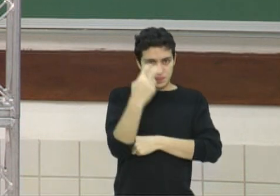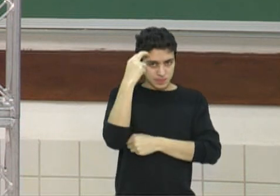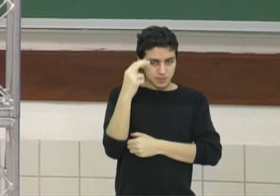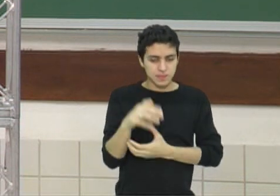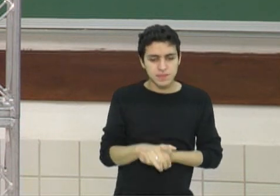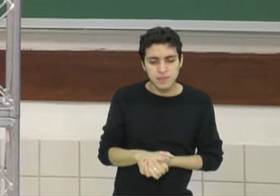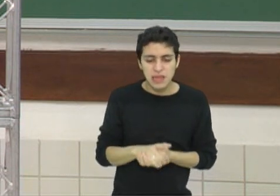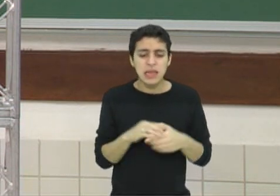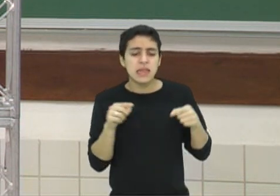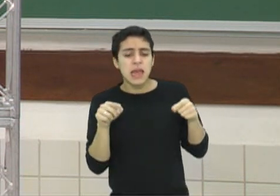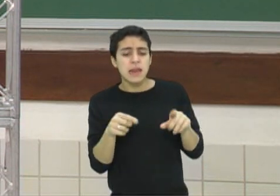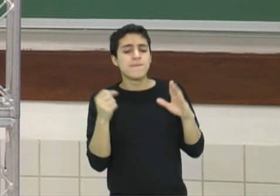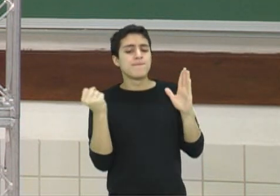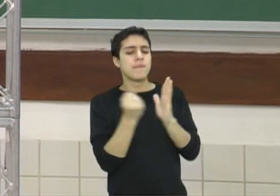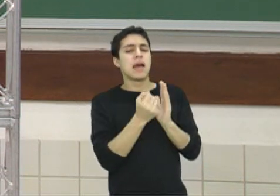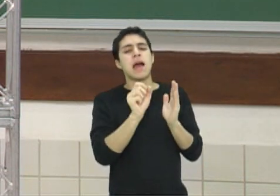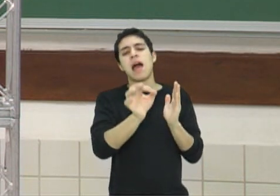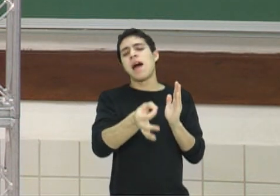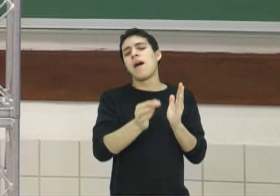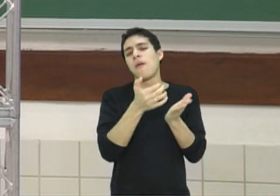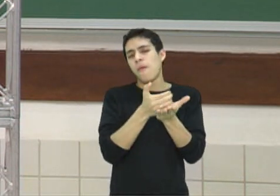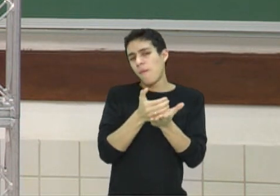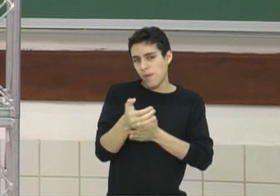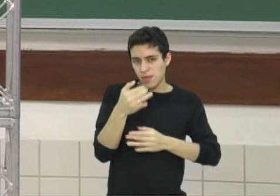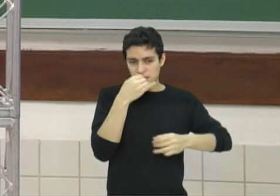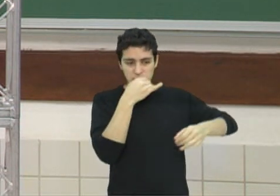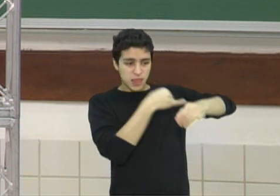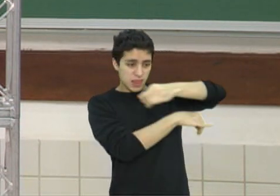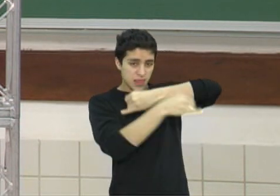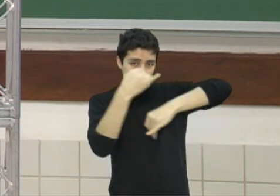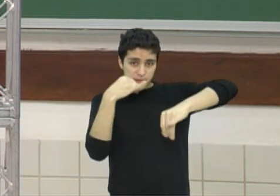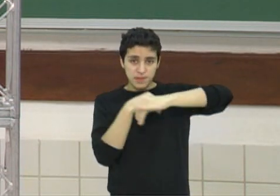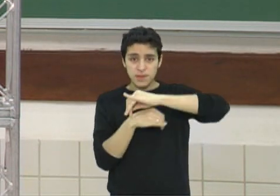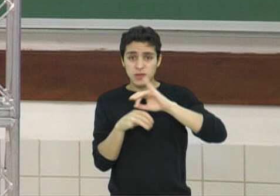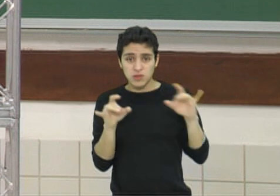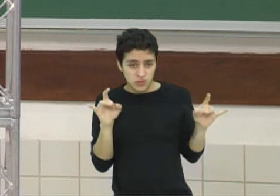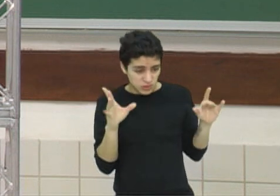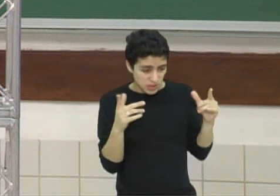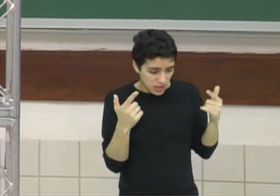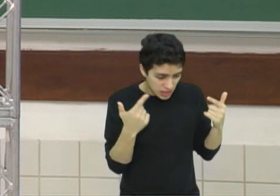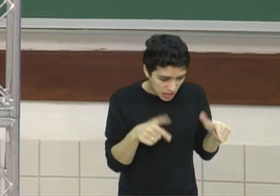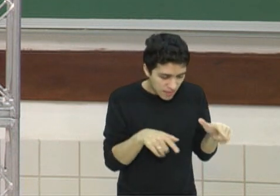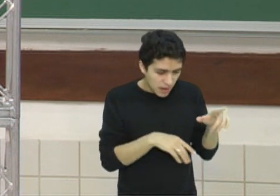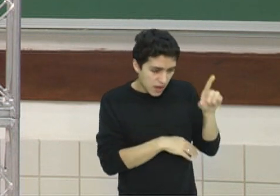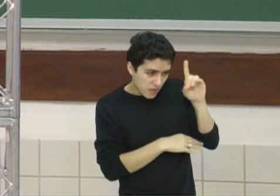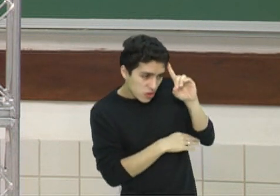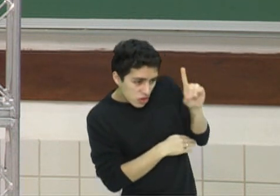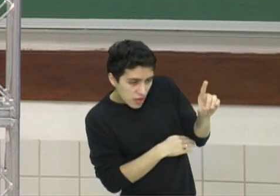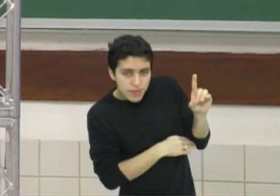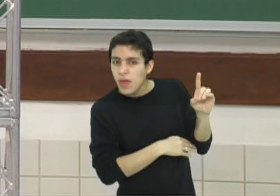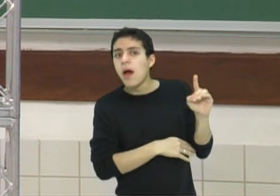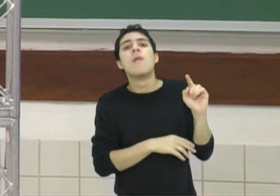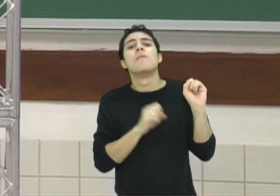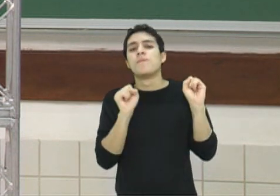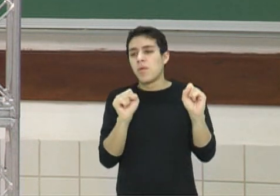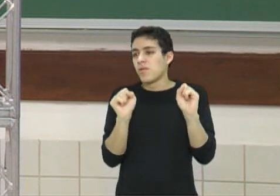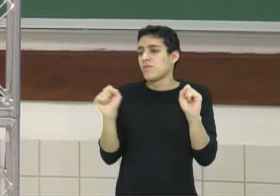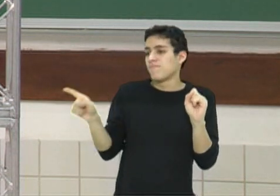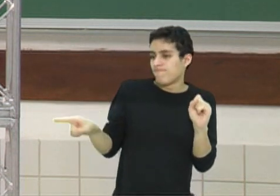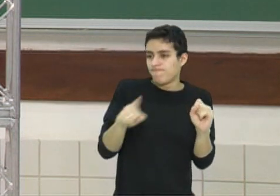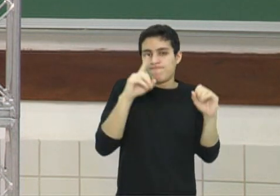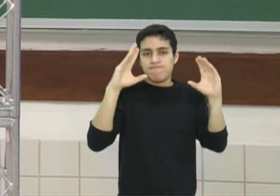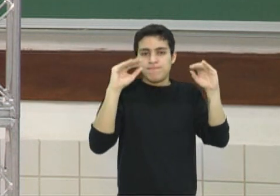da eletrificação, ou seja, com energia elétrica eu não trabalhava somente no período do dia, agora eu poderia trabalhar à